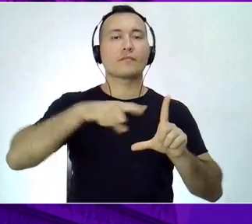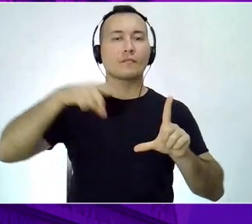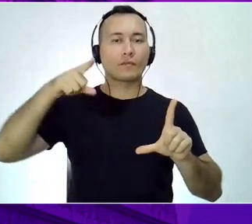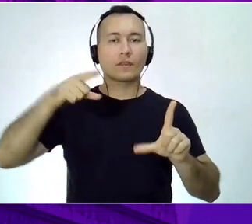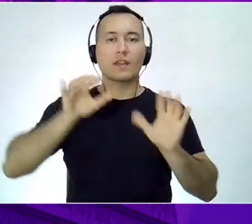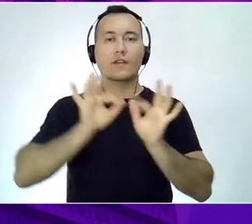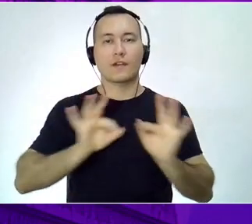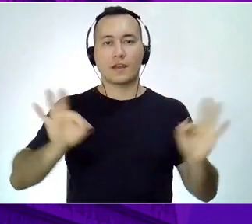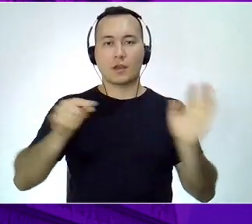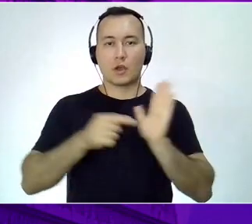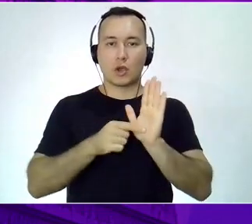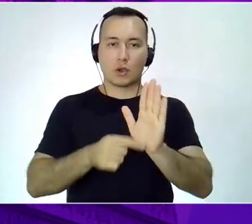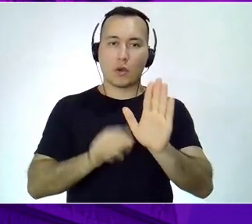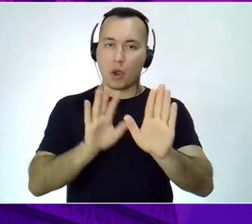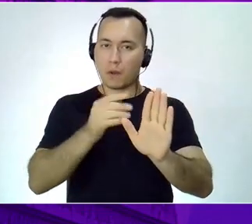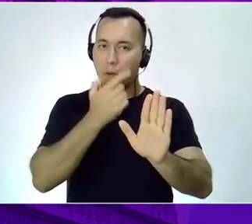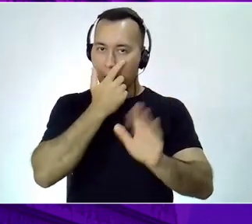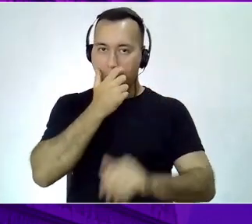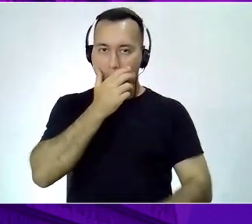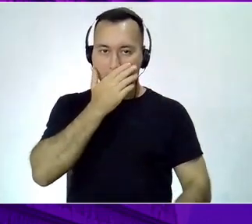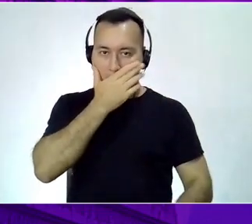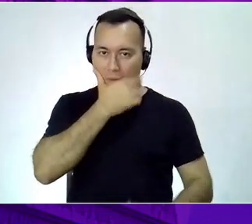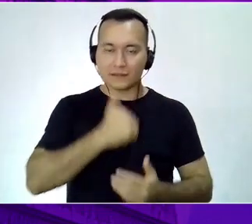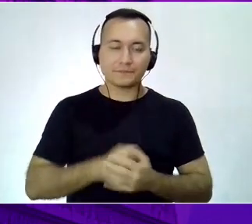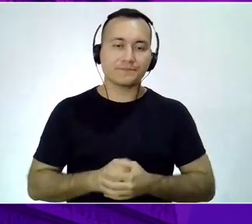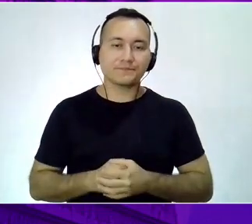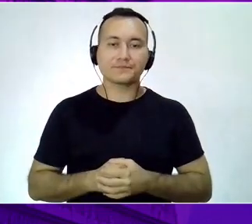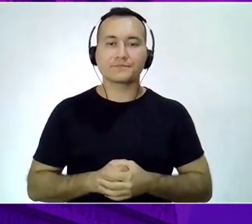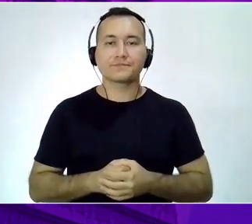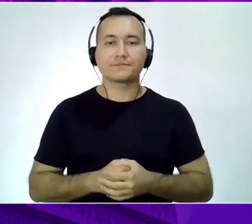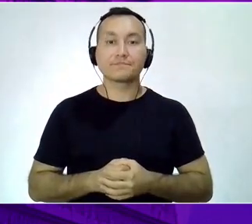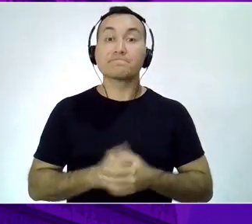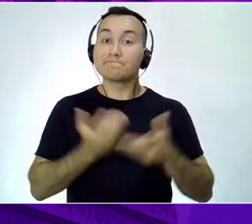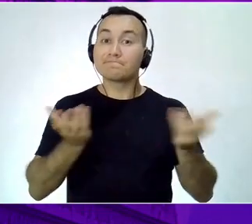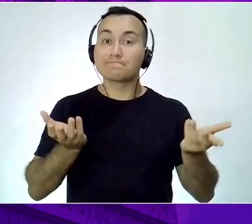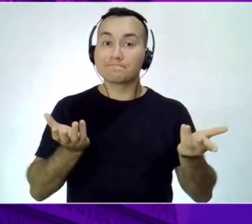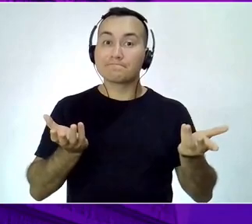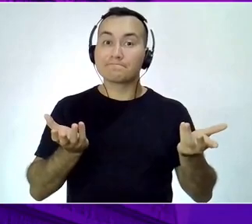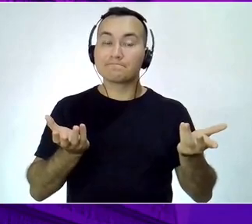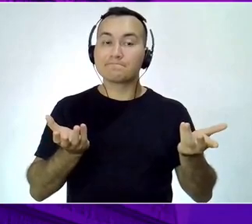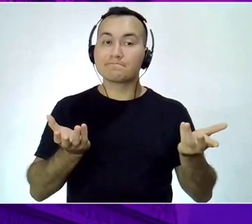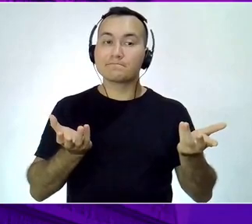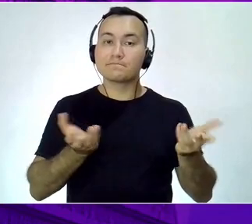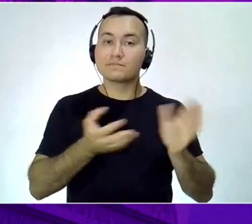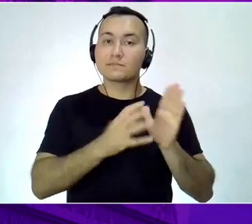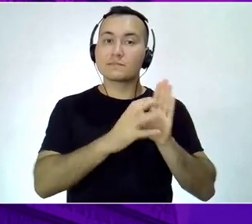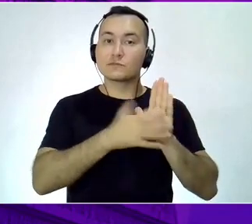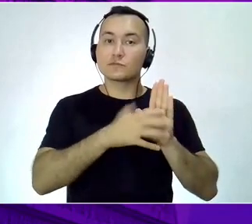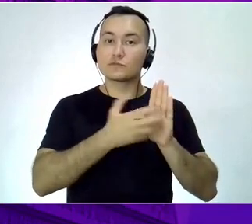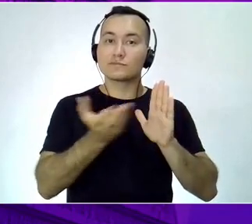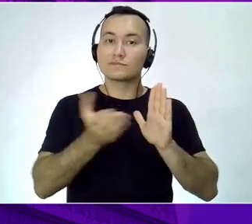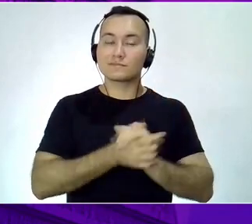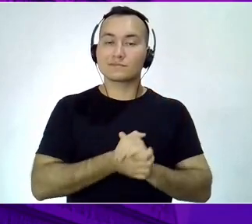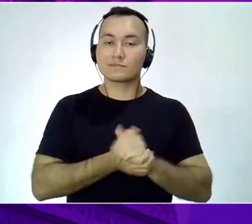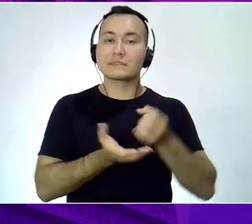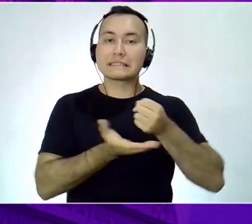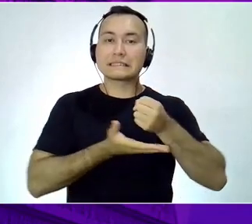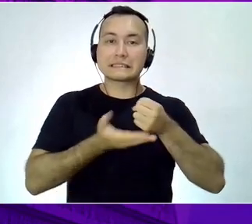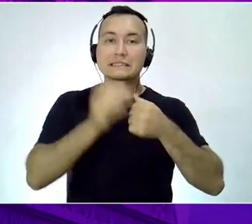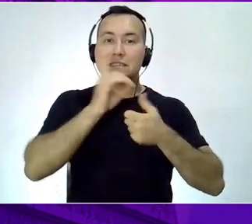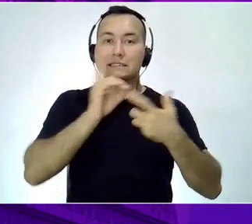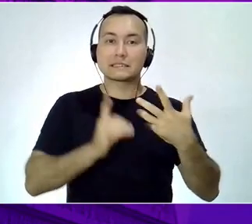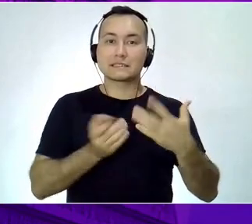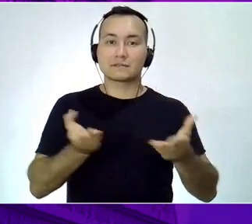bom? Então, essa é a nossa base de dados, tá bom? Uma pesquisa, supondo que a gente tem respostas para